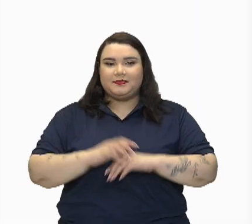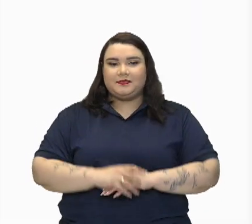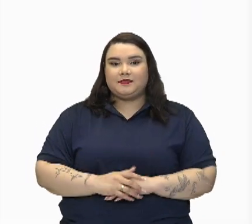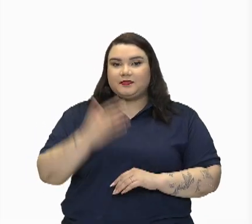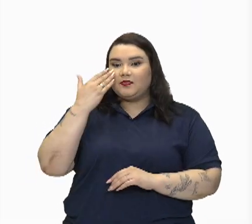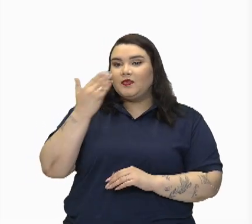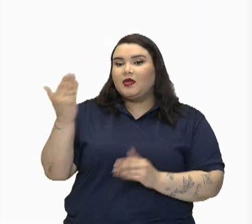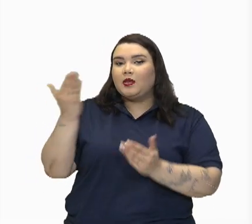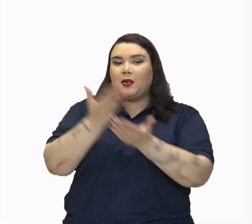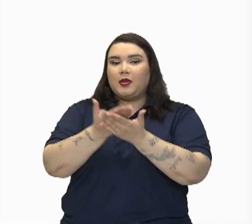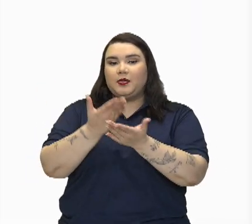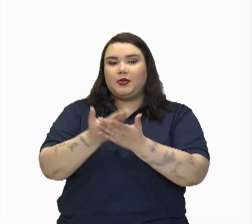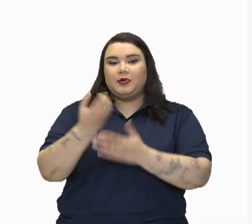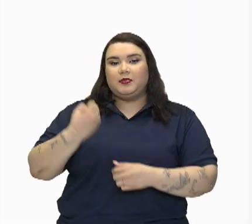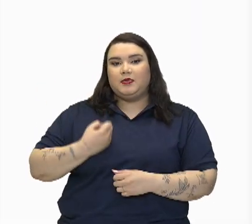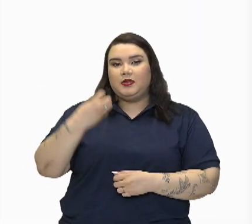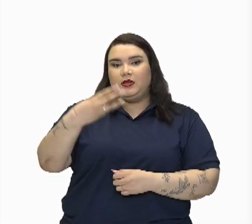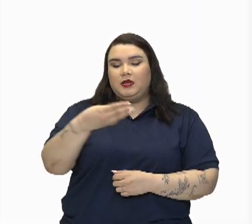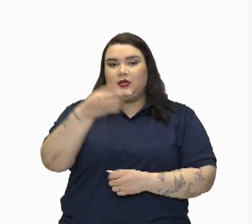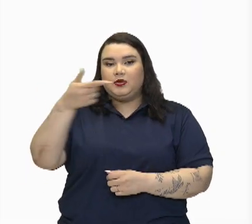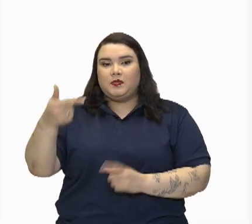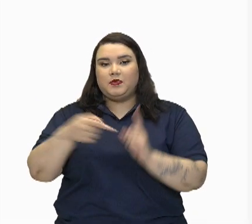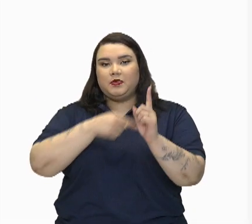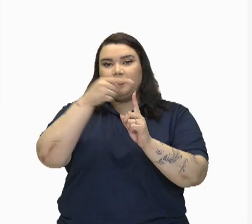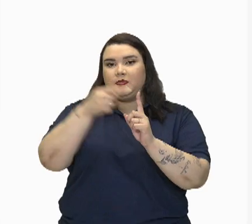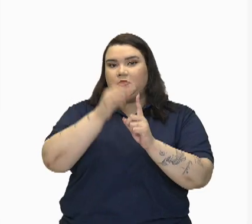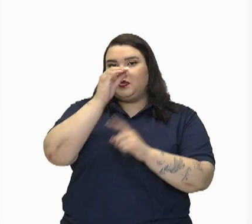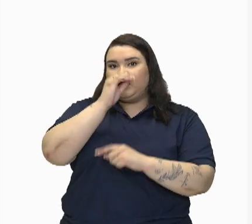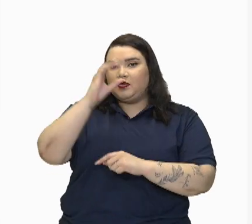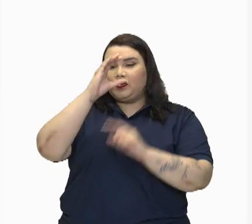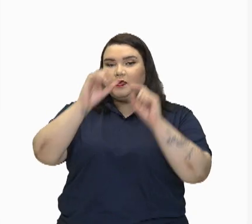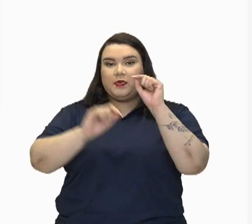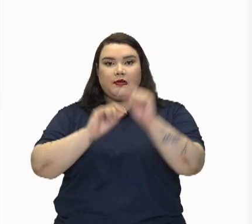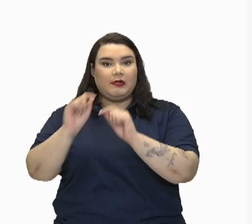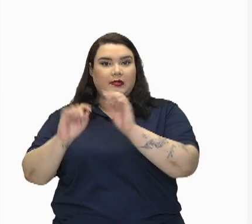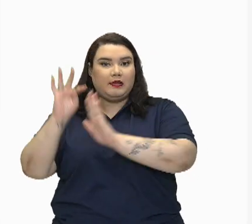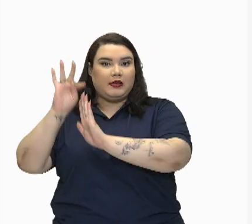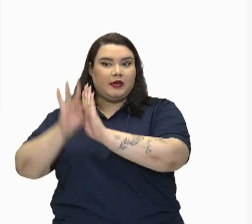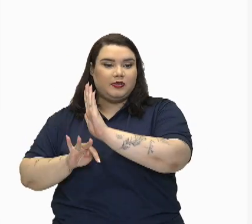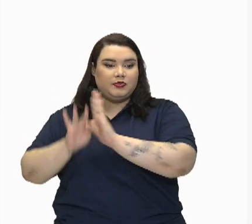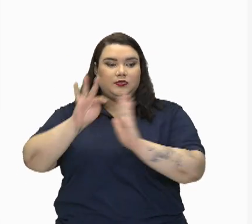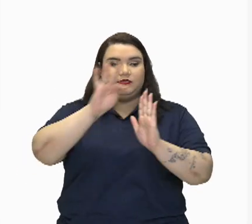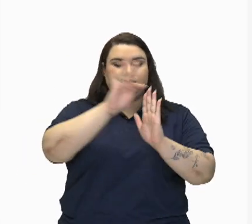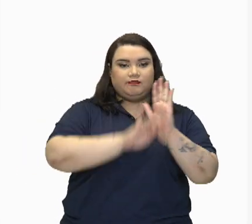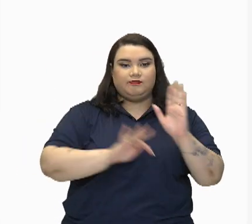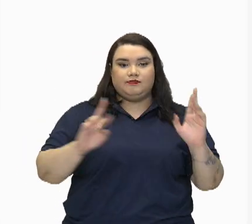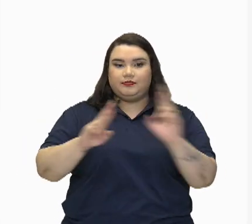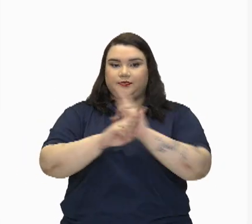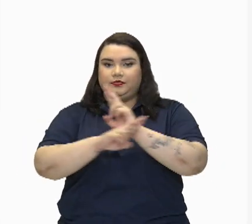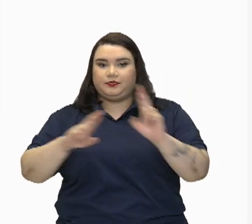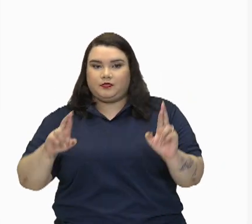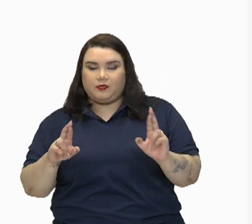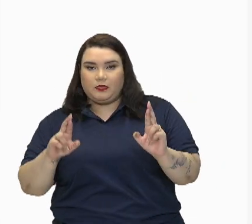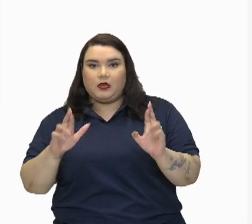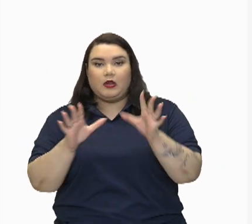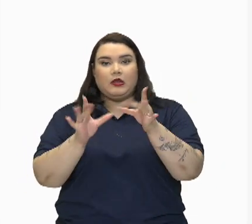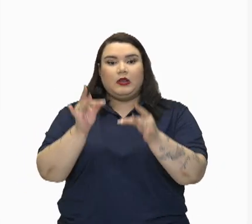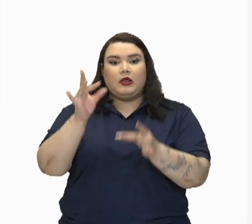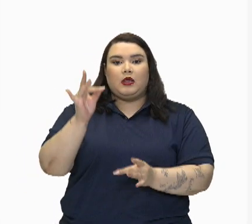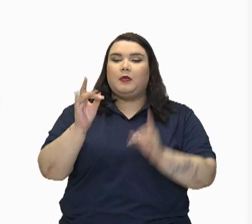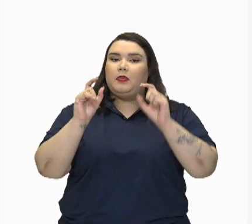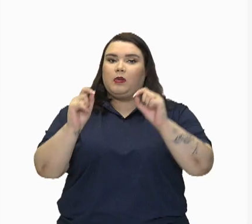na aula 32, o objeto de conhecimento é relações entre textos. E o